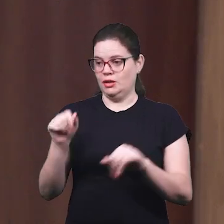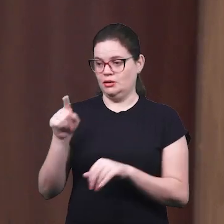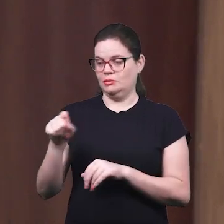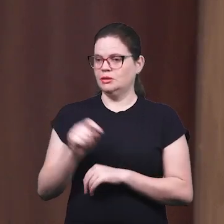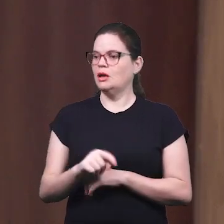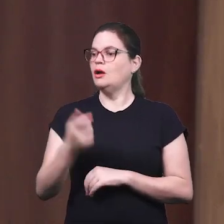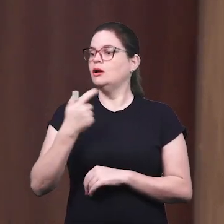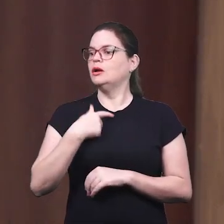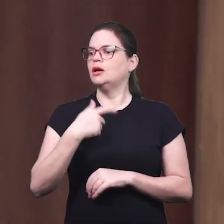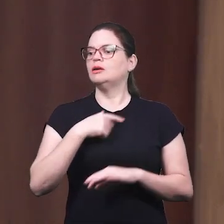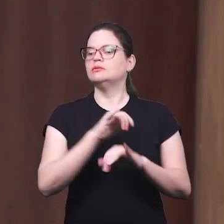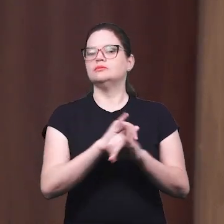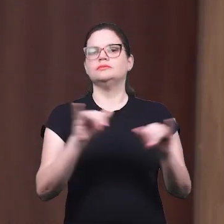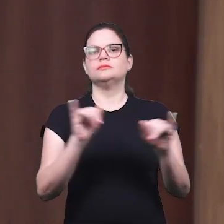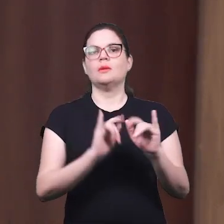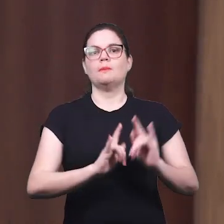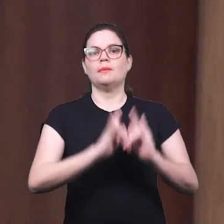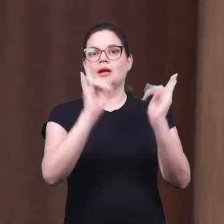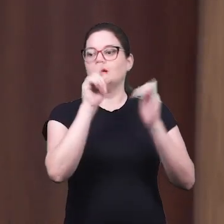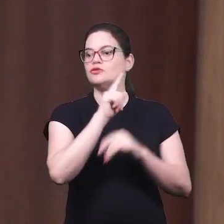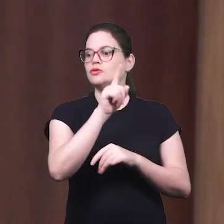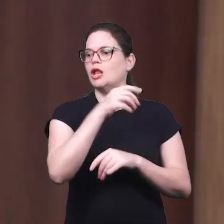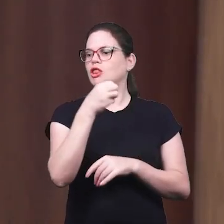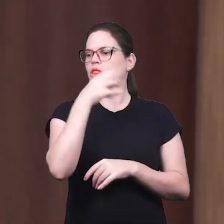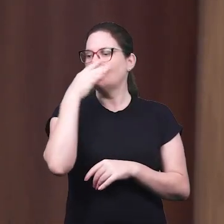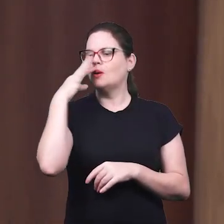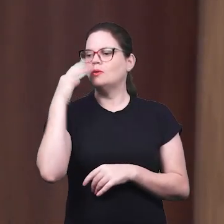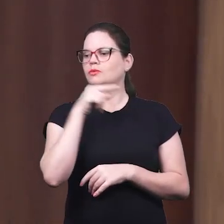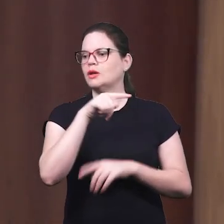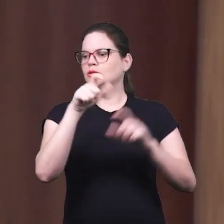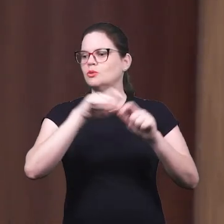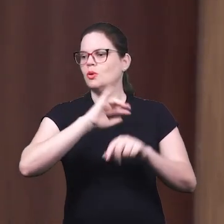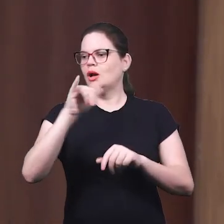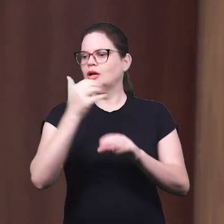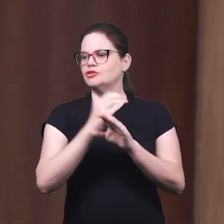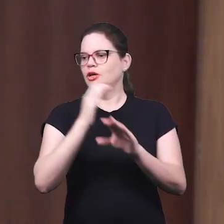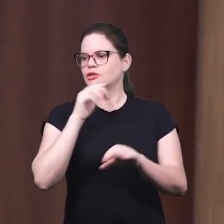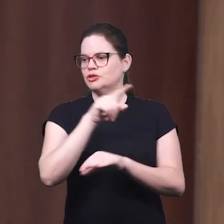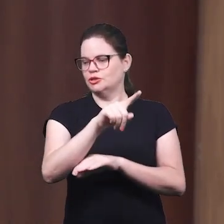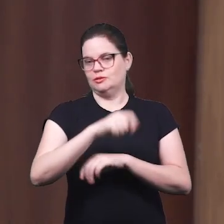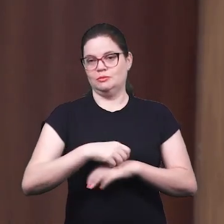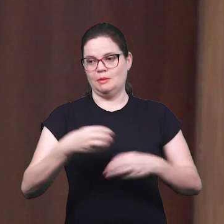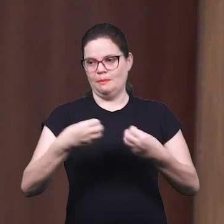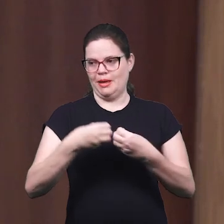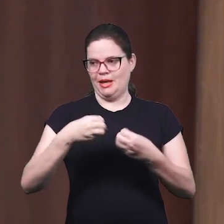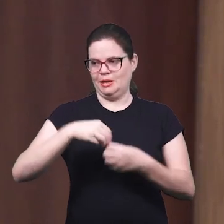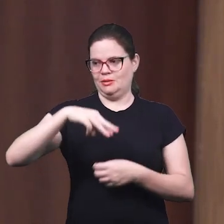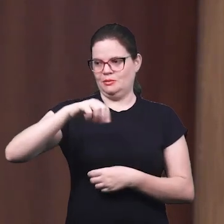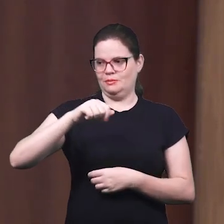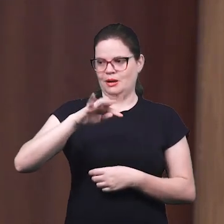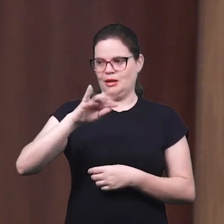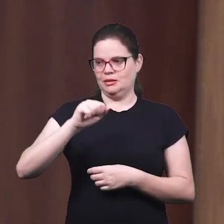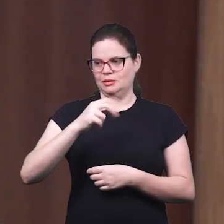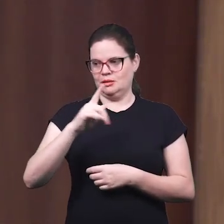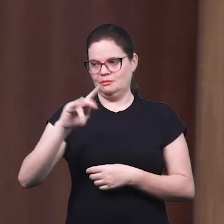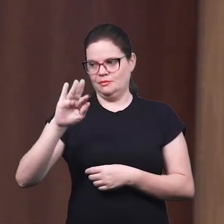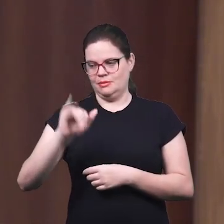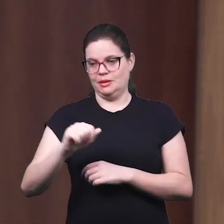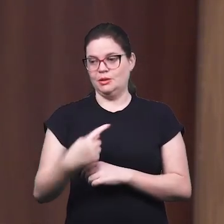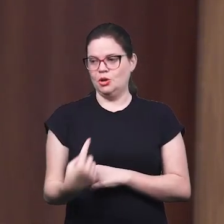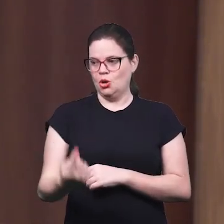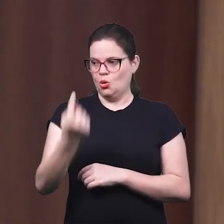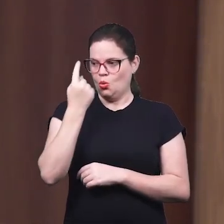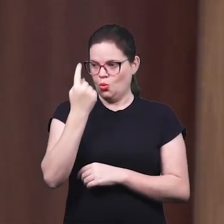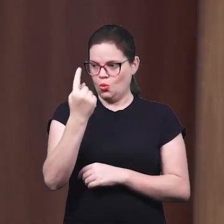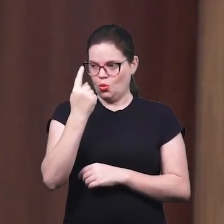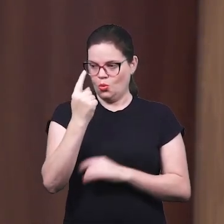um apartamento, um edifício, lá em Cambori, na Mata da Praia, em frente ao mar. É um